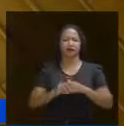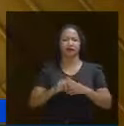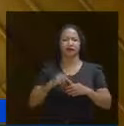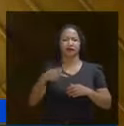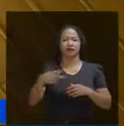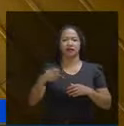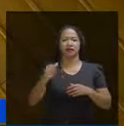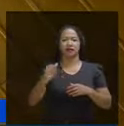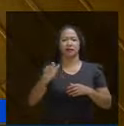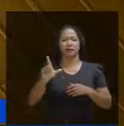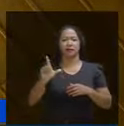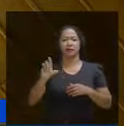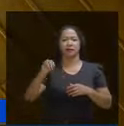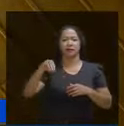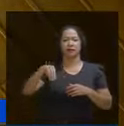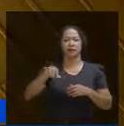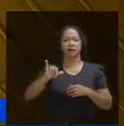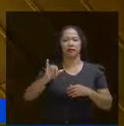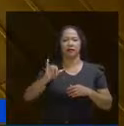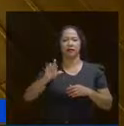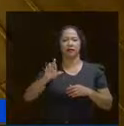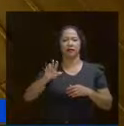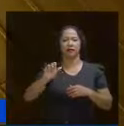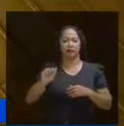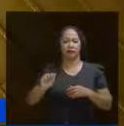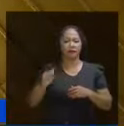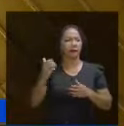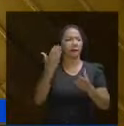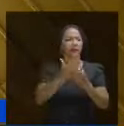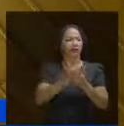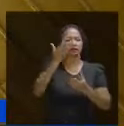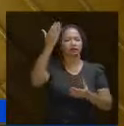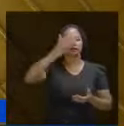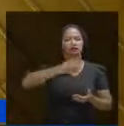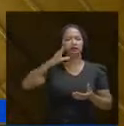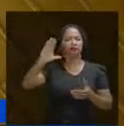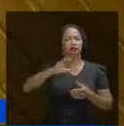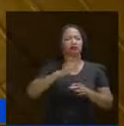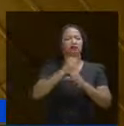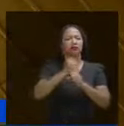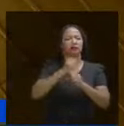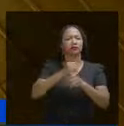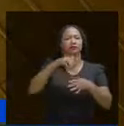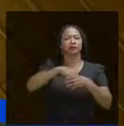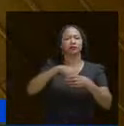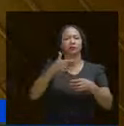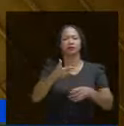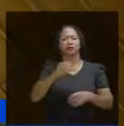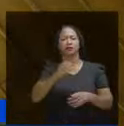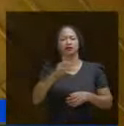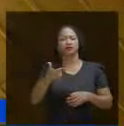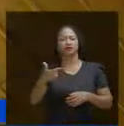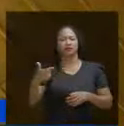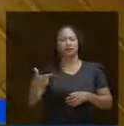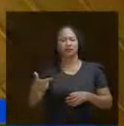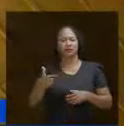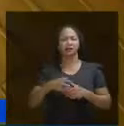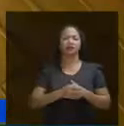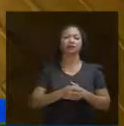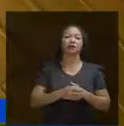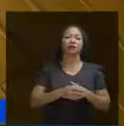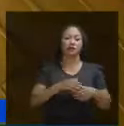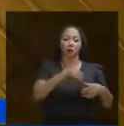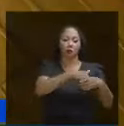Palmira das Neves, é um processo de prestação de contas eleitoral de 2022, onde